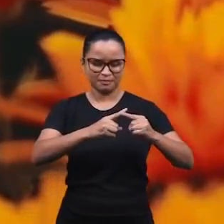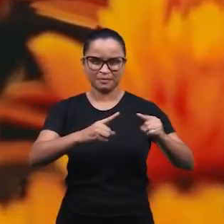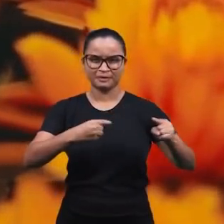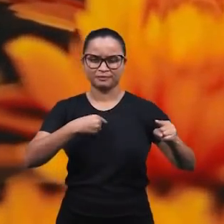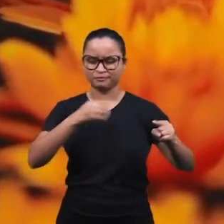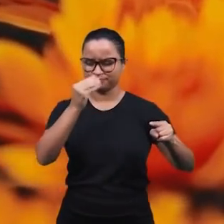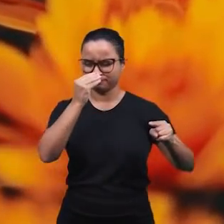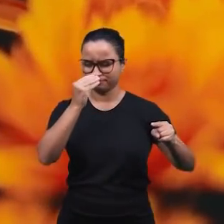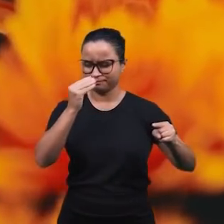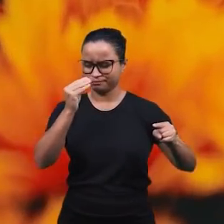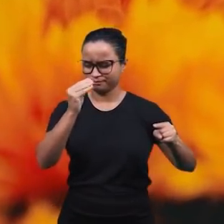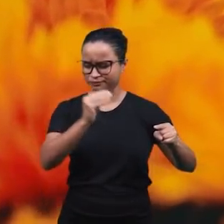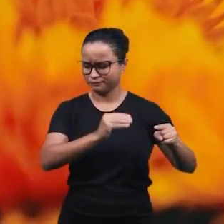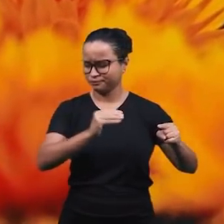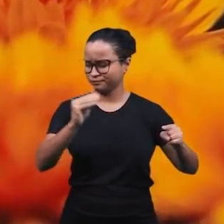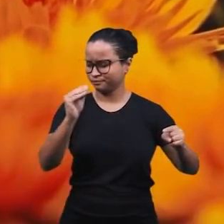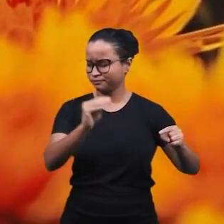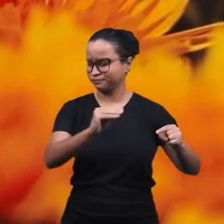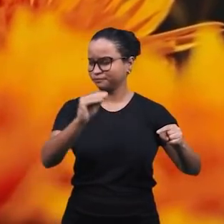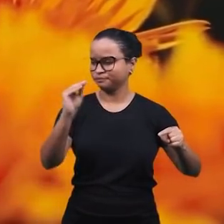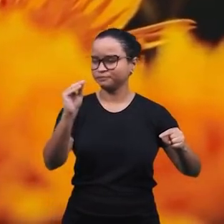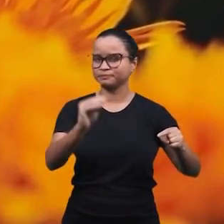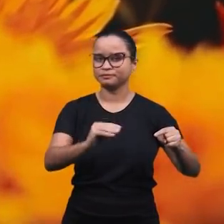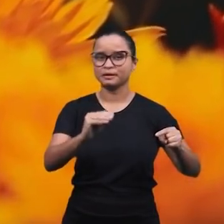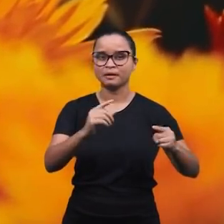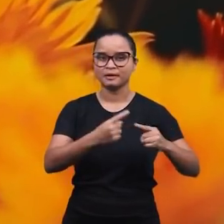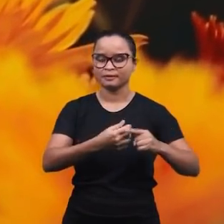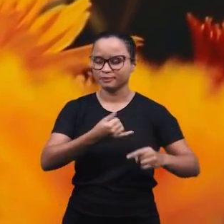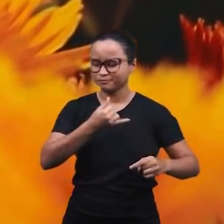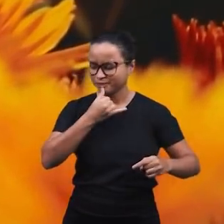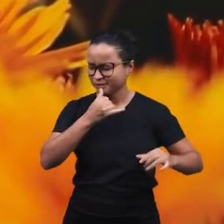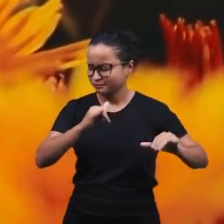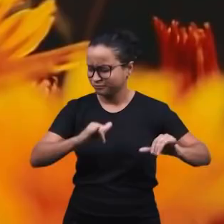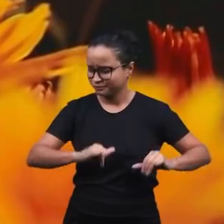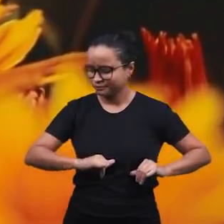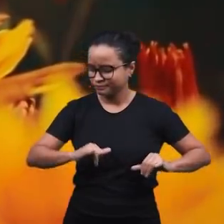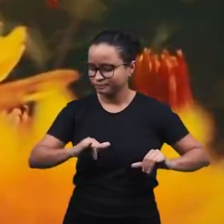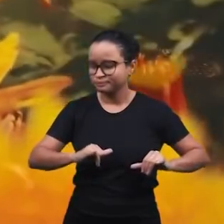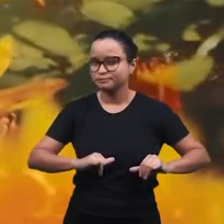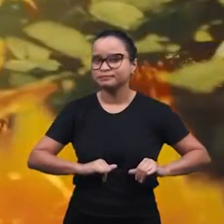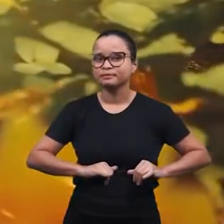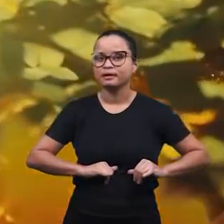na hora da tristeza e dor.